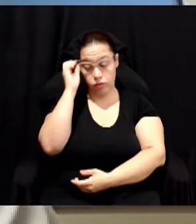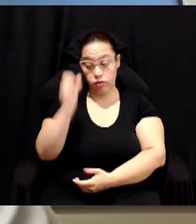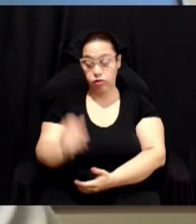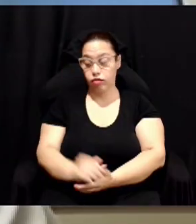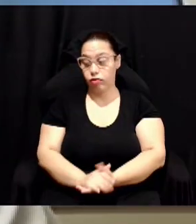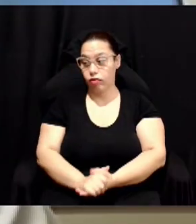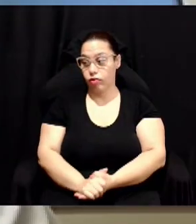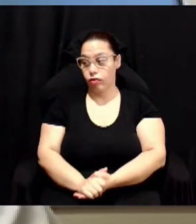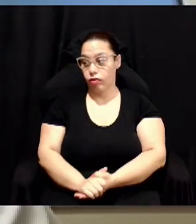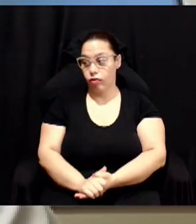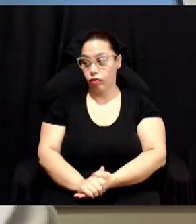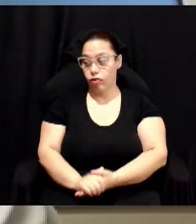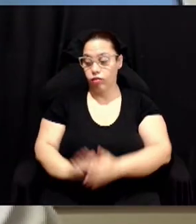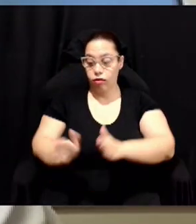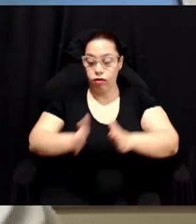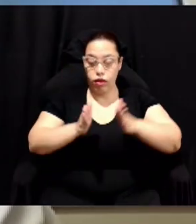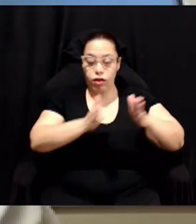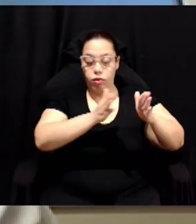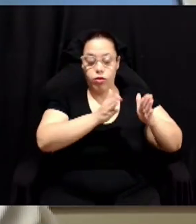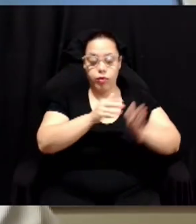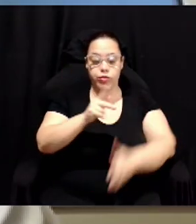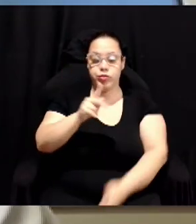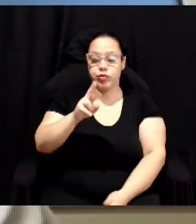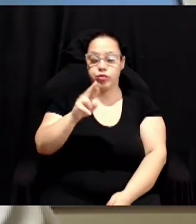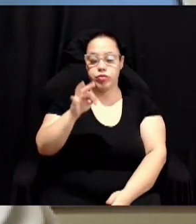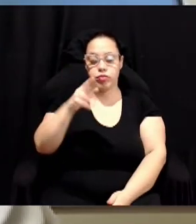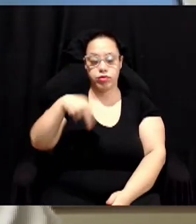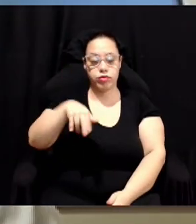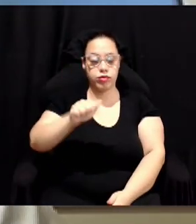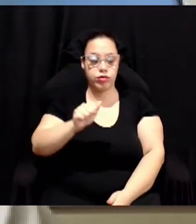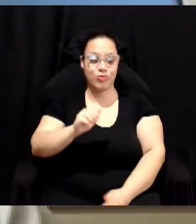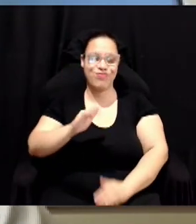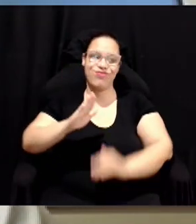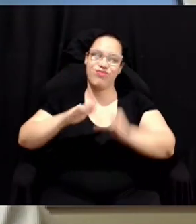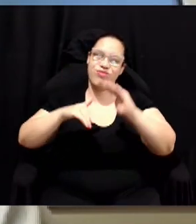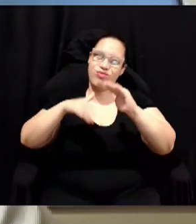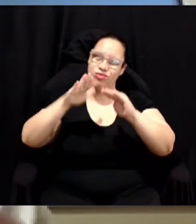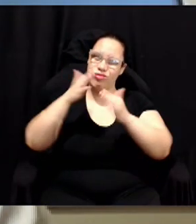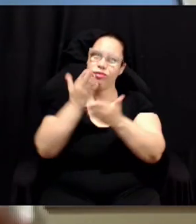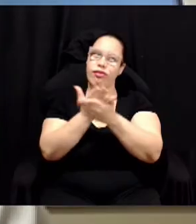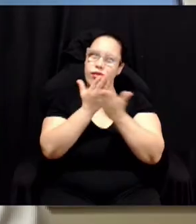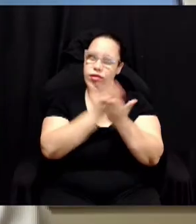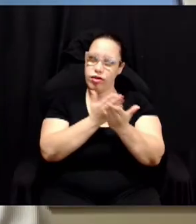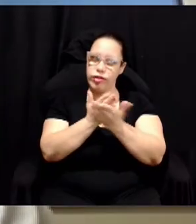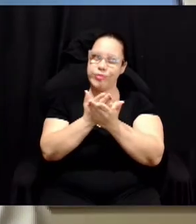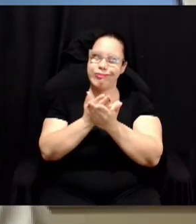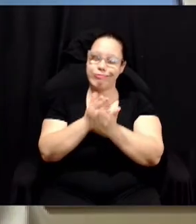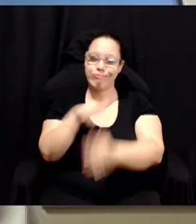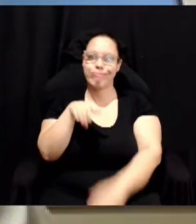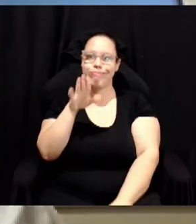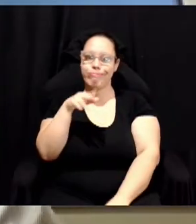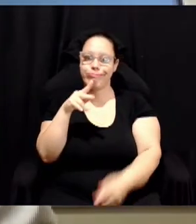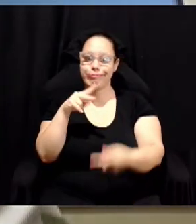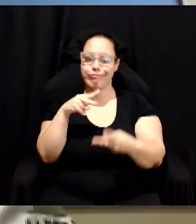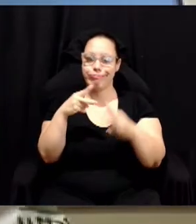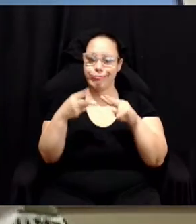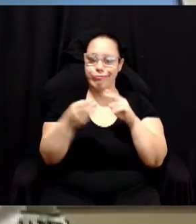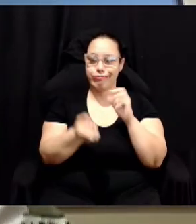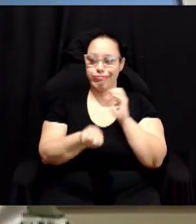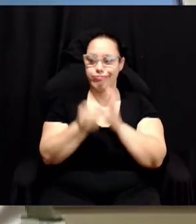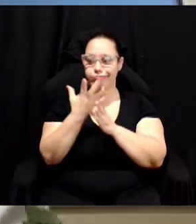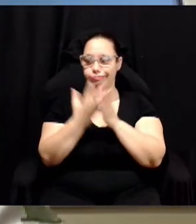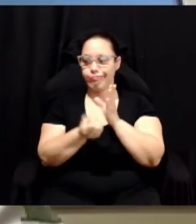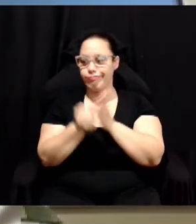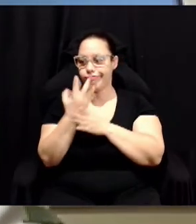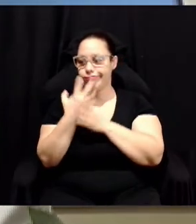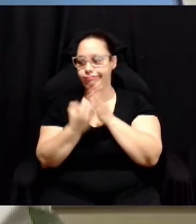produção dessa proteína. E assim, quanto mais se estuda, mais genes vai se descobrindo. Então, a doença